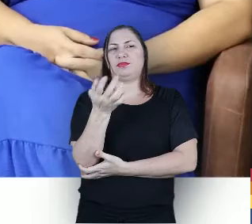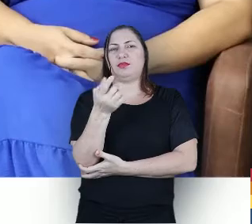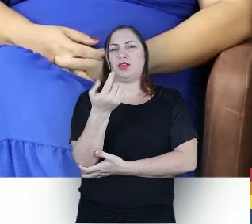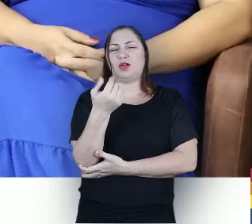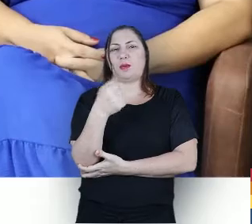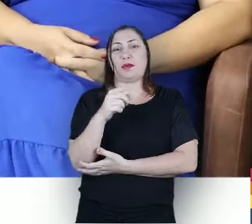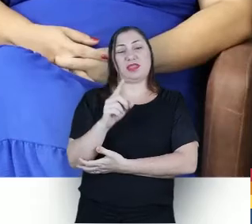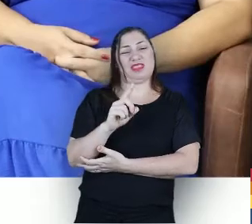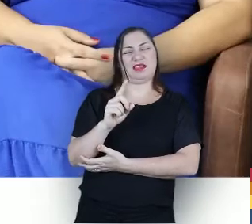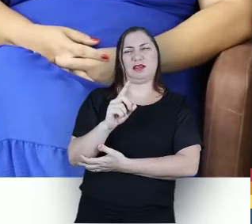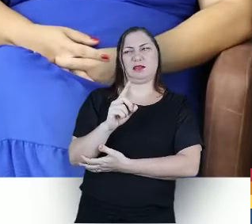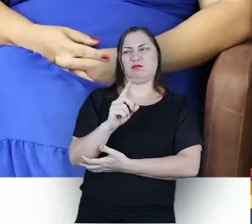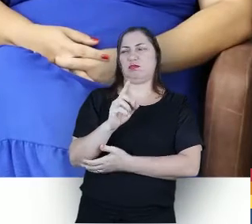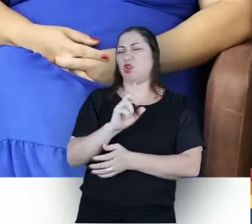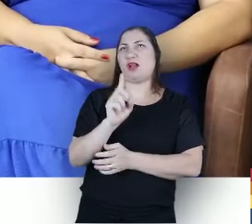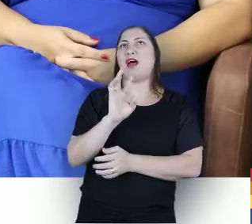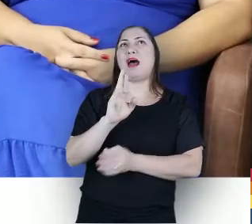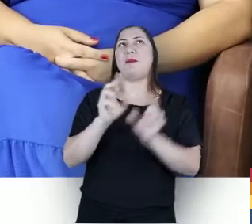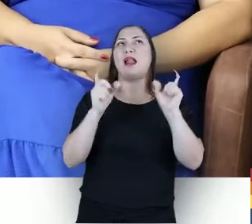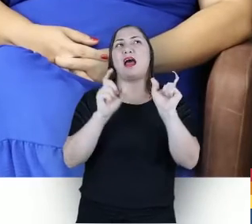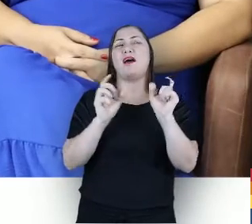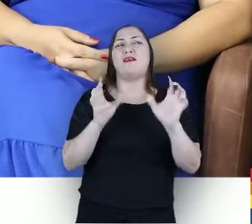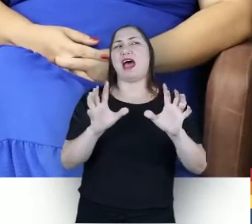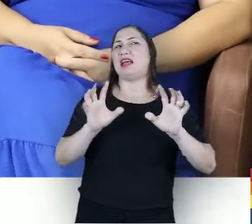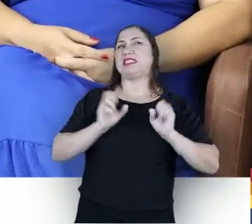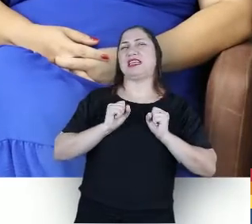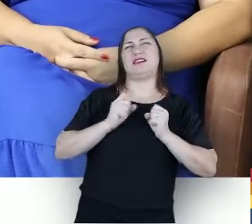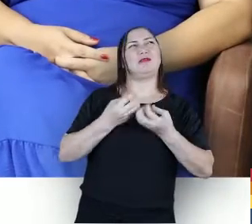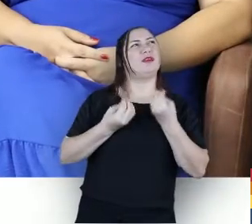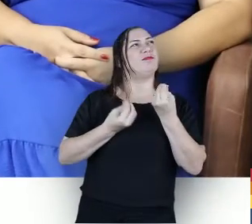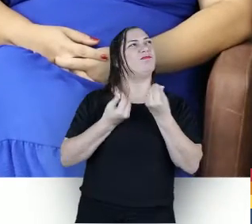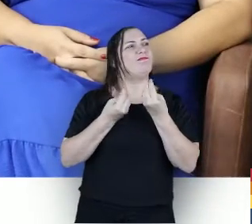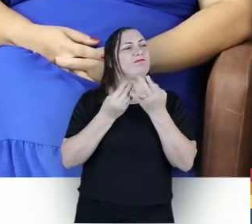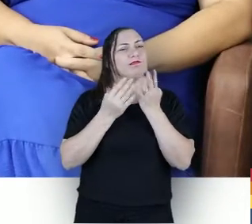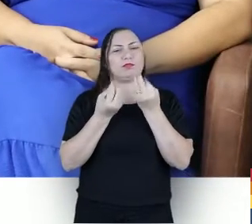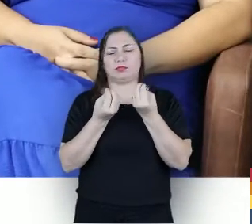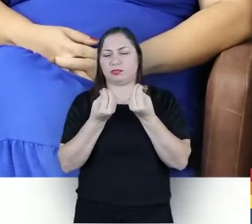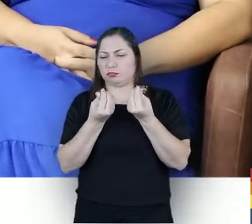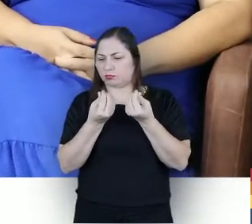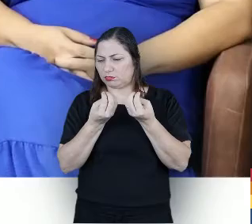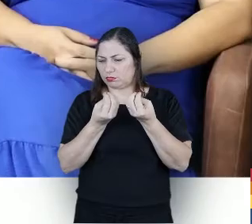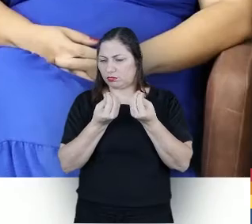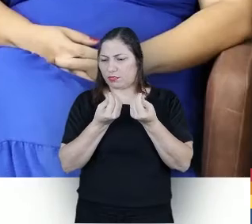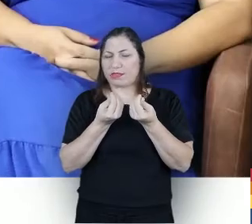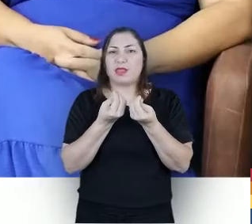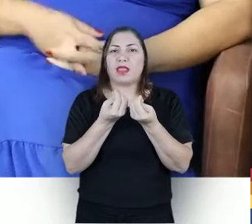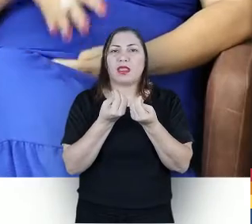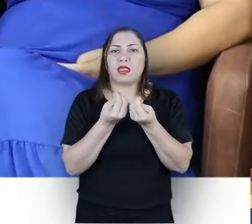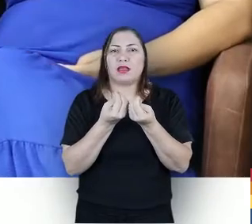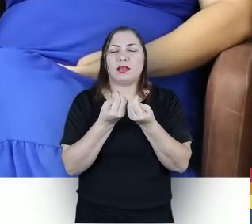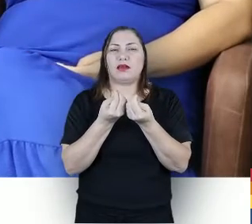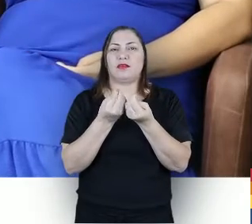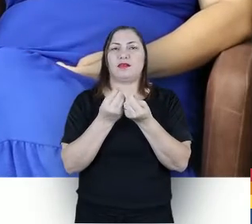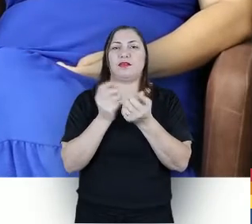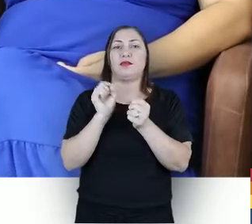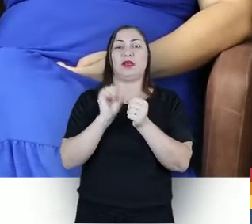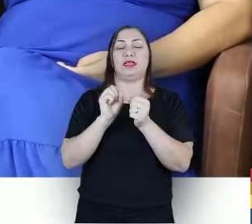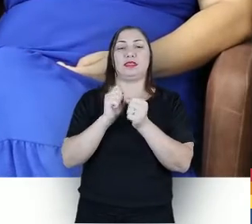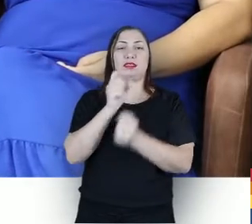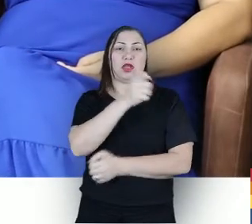potencializar, a trazer uma facilidade,